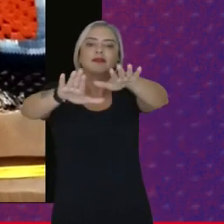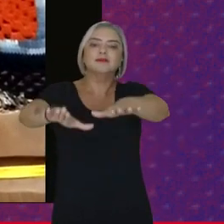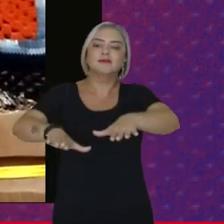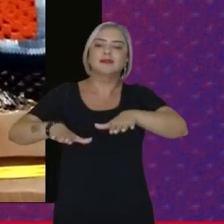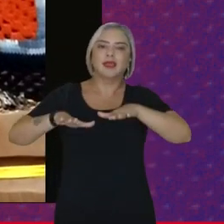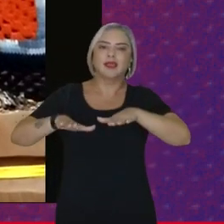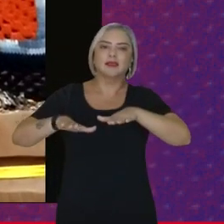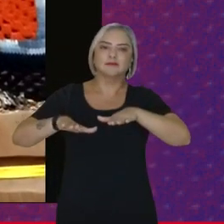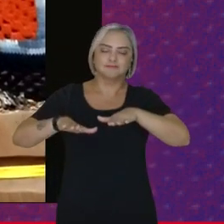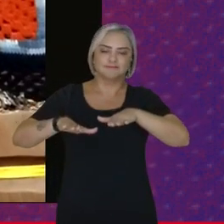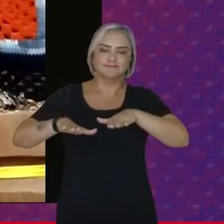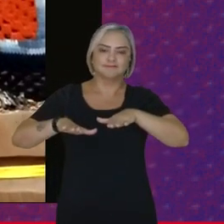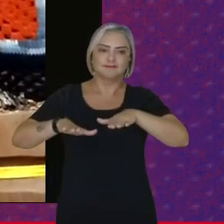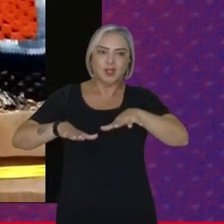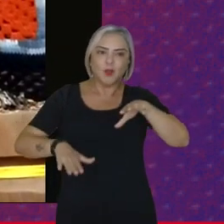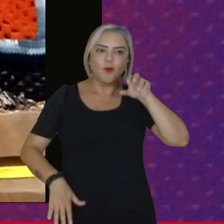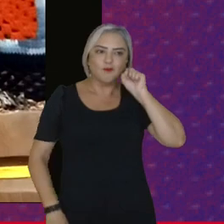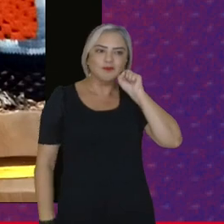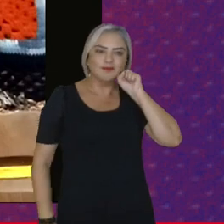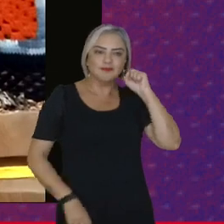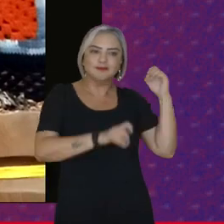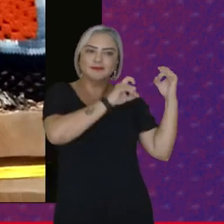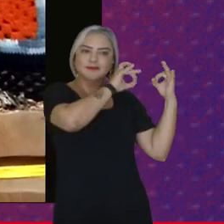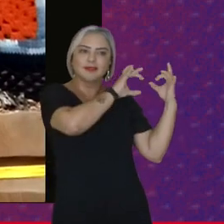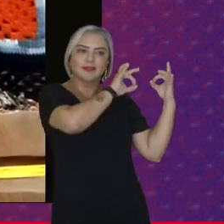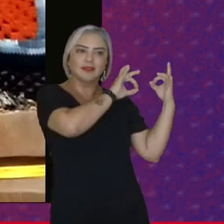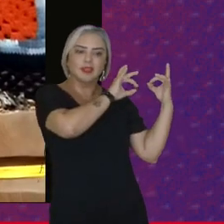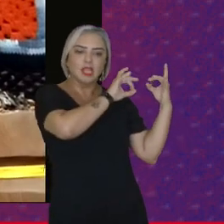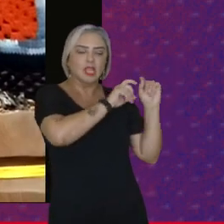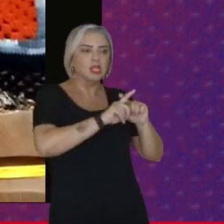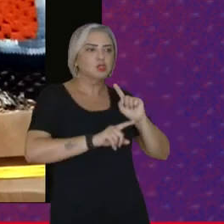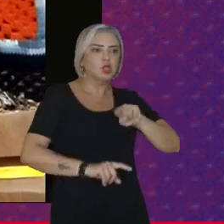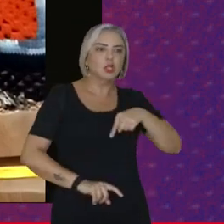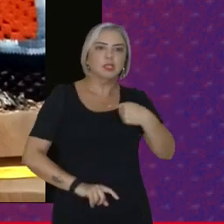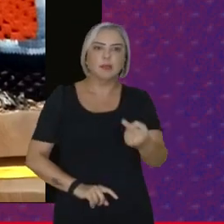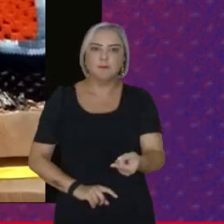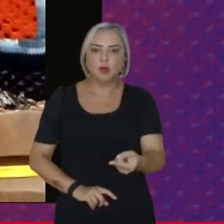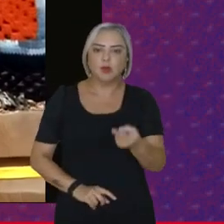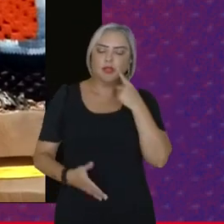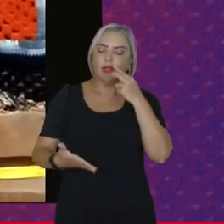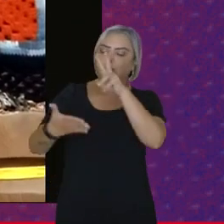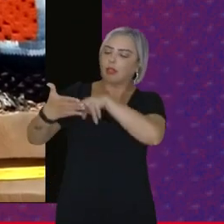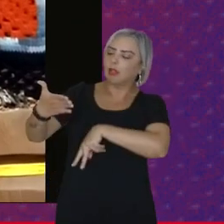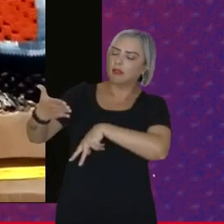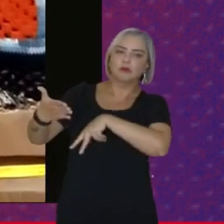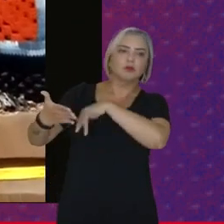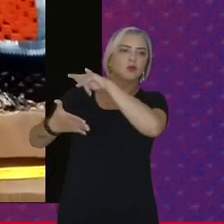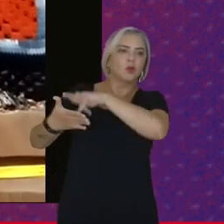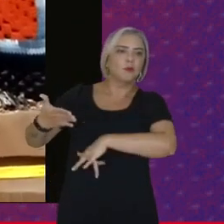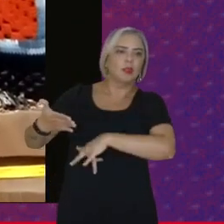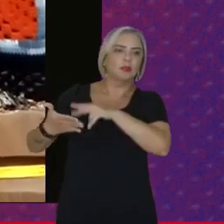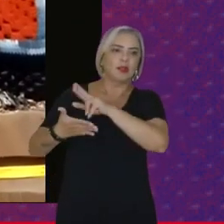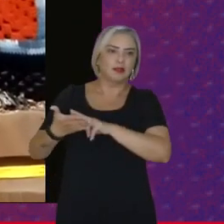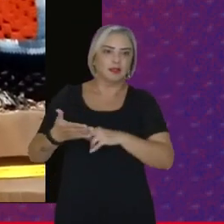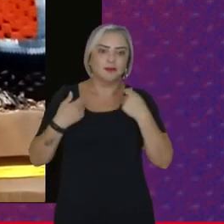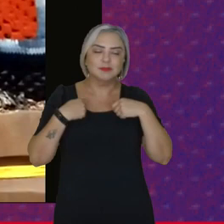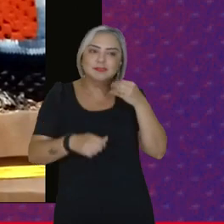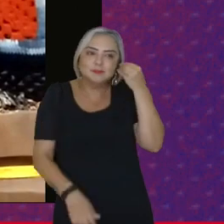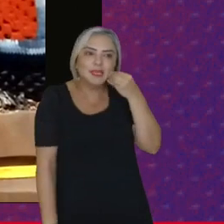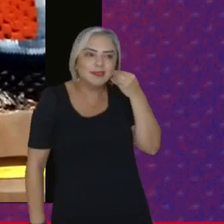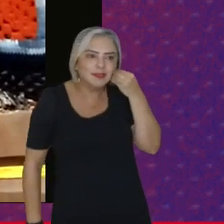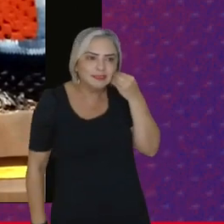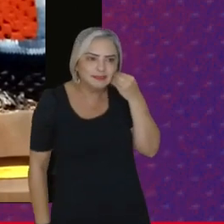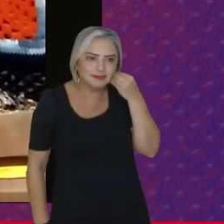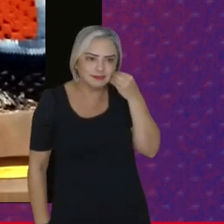auditório realmente nos ouvindo, e não apenas depois lendo um relatório. Eles precisam de